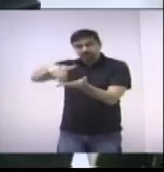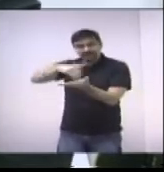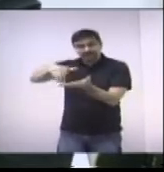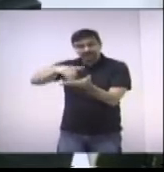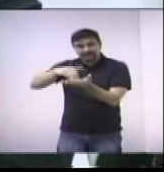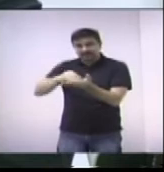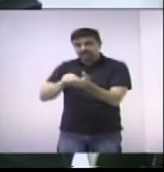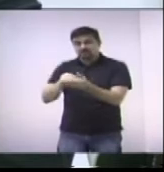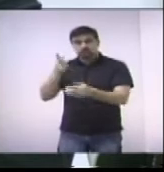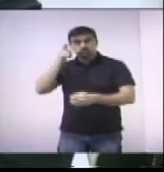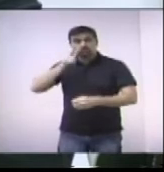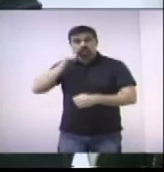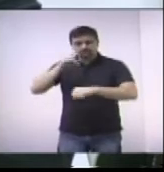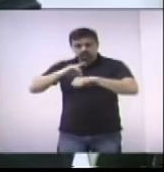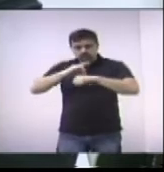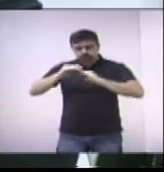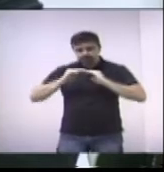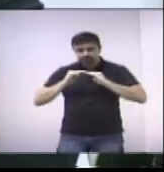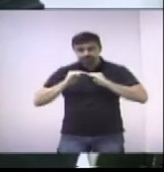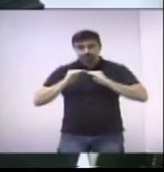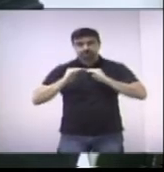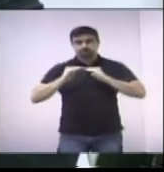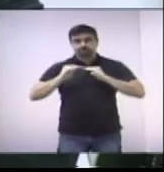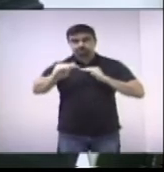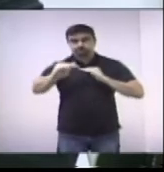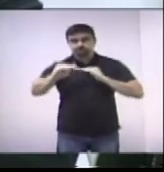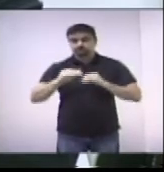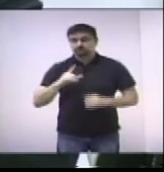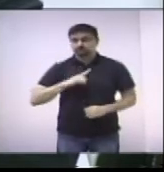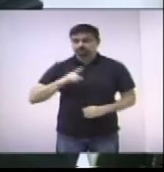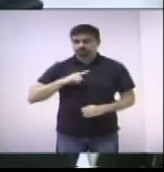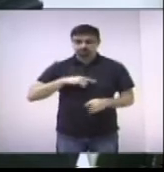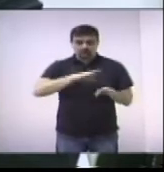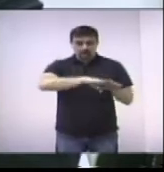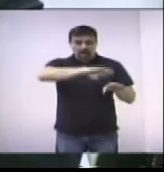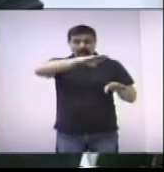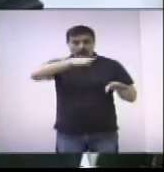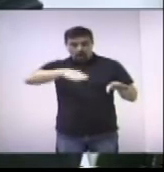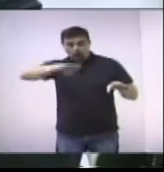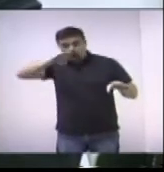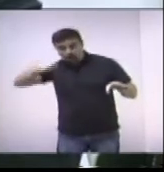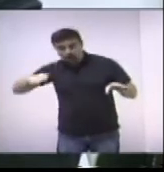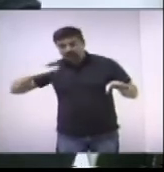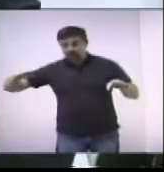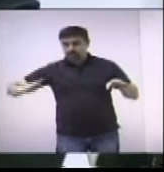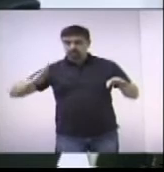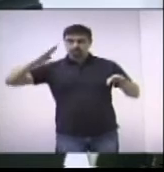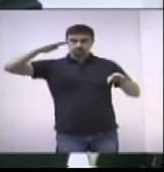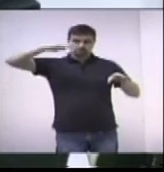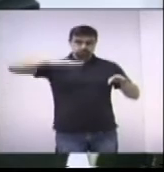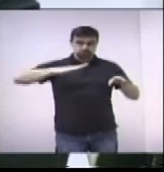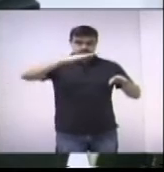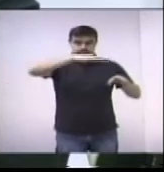que a gente possa colocar ali algum redutor de velocidade na frente da FACP, na Antônio Batista Piva, e também ali na frente da Igreja